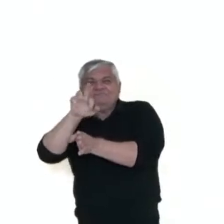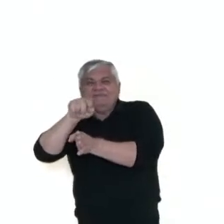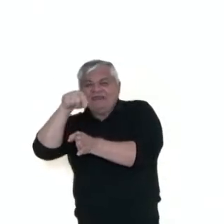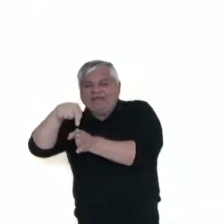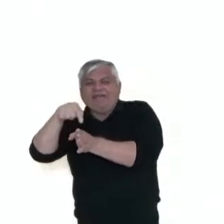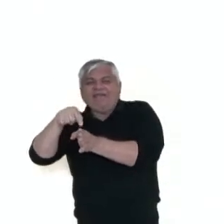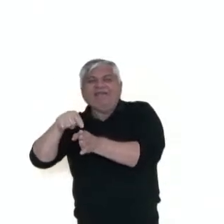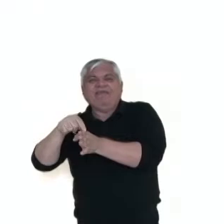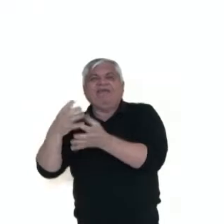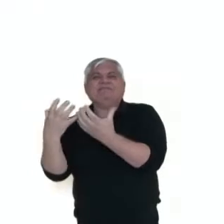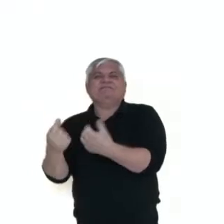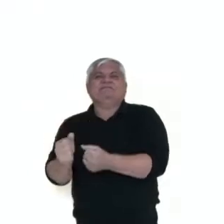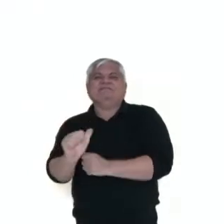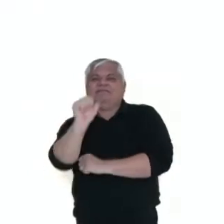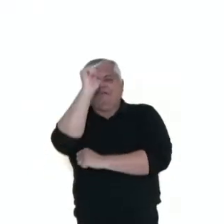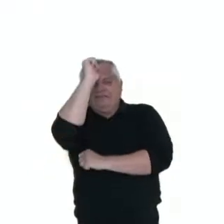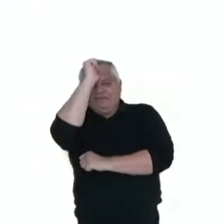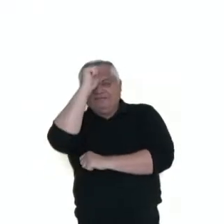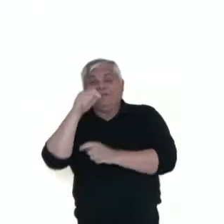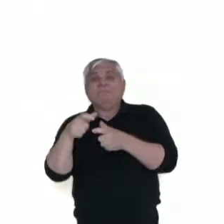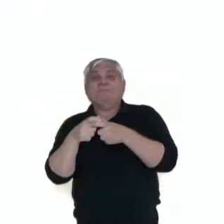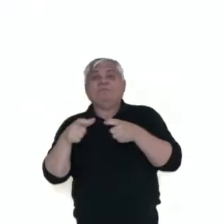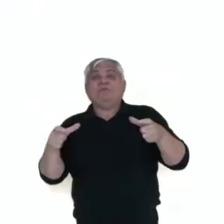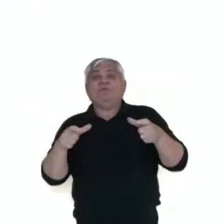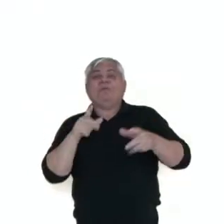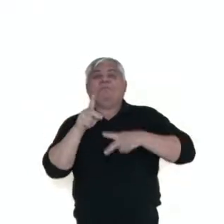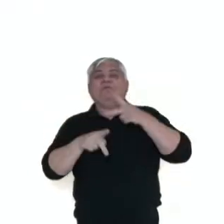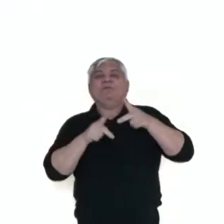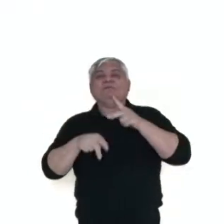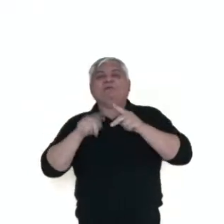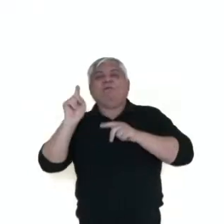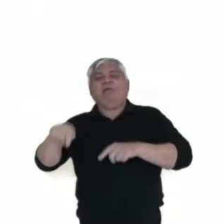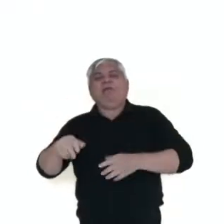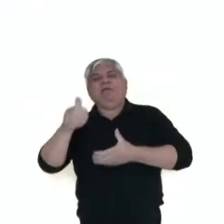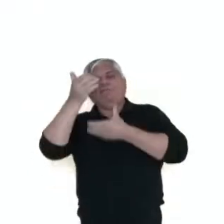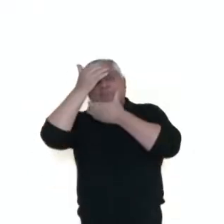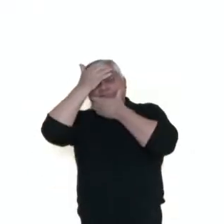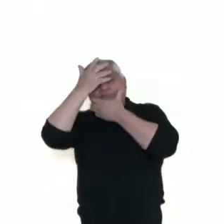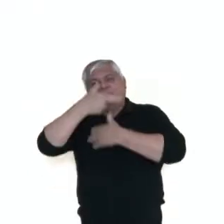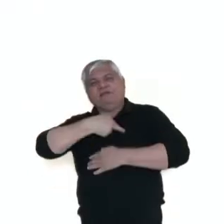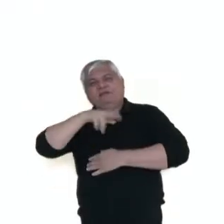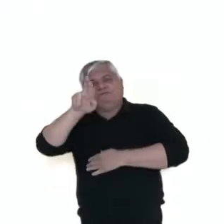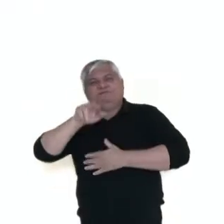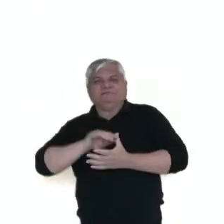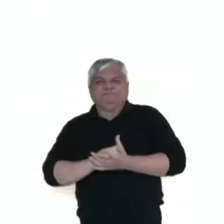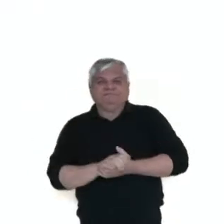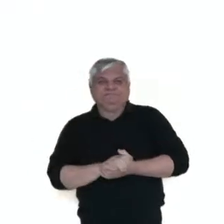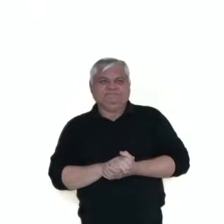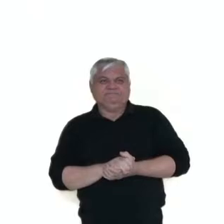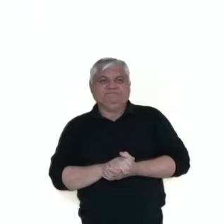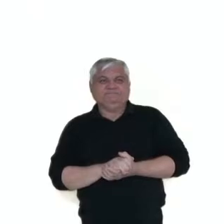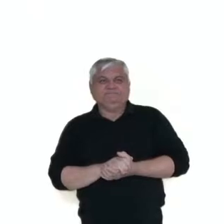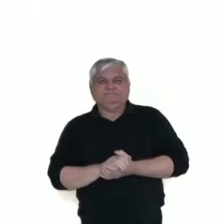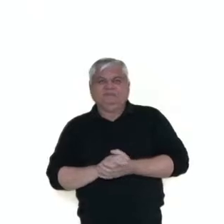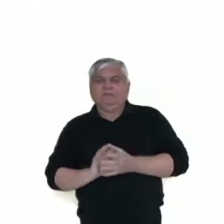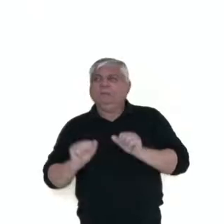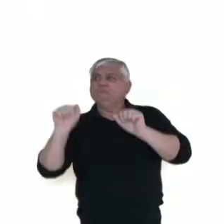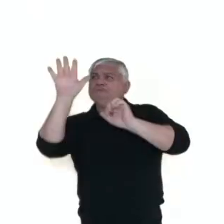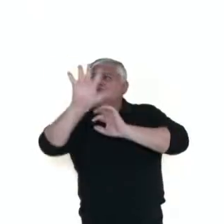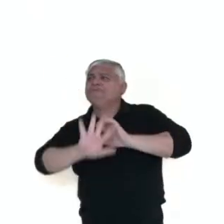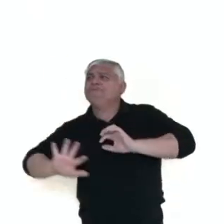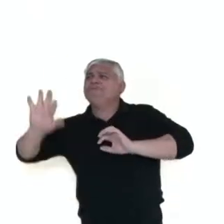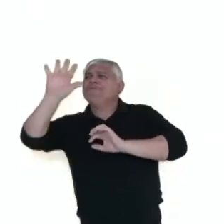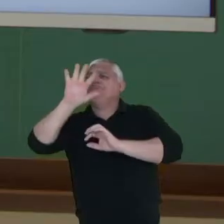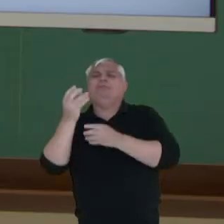aderiram à Índia, porém onde a maioria da população é muçulmana. Como um todo, como se